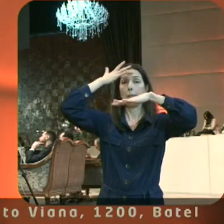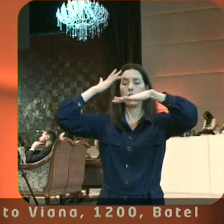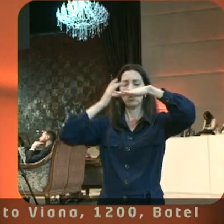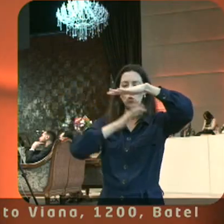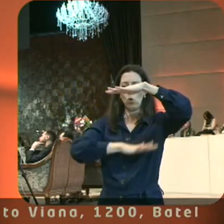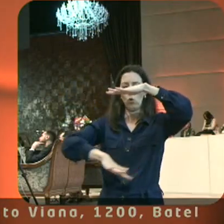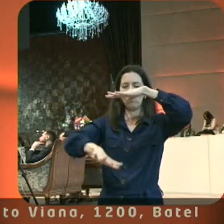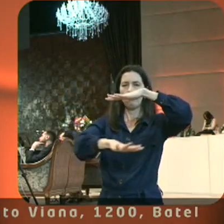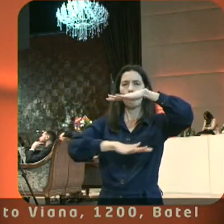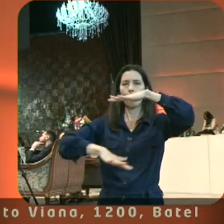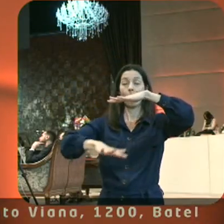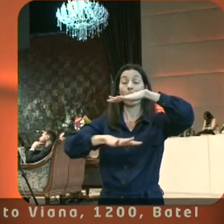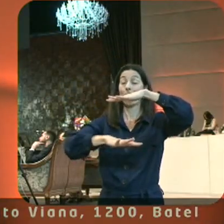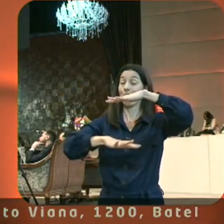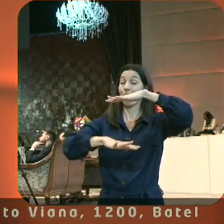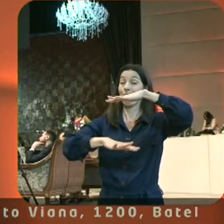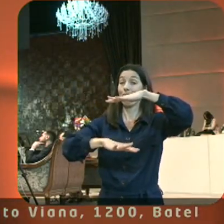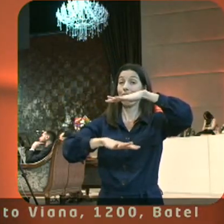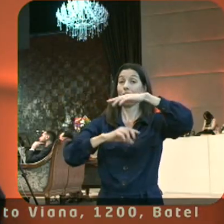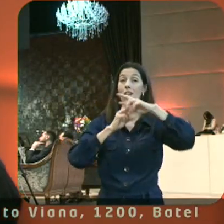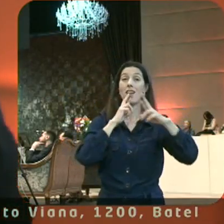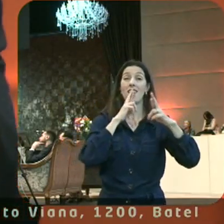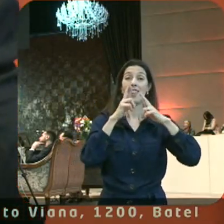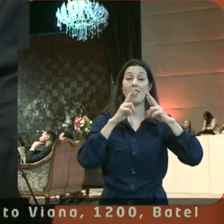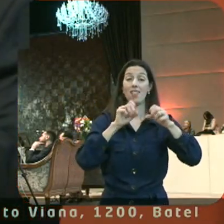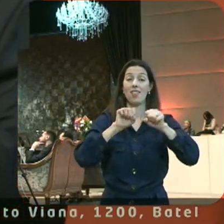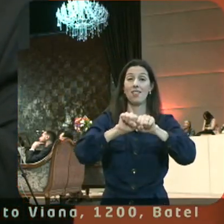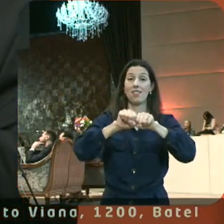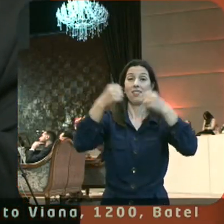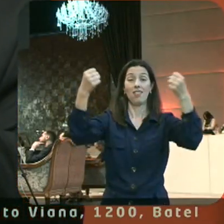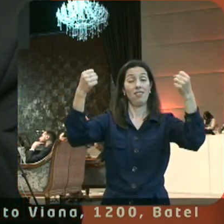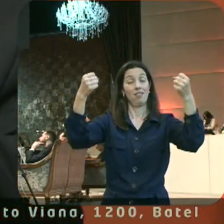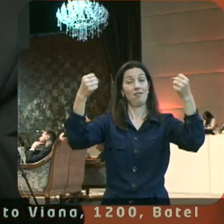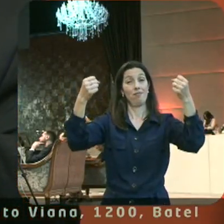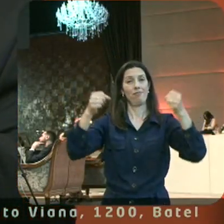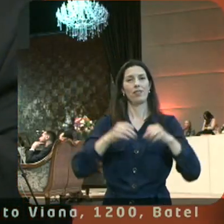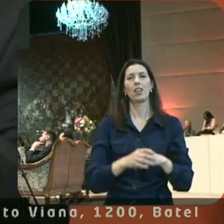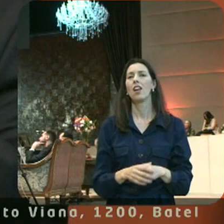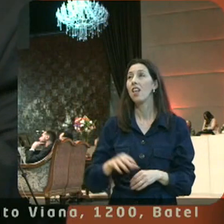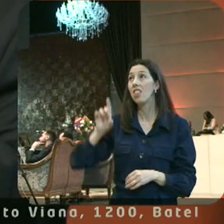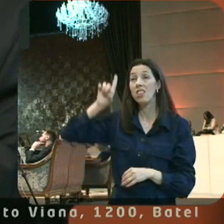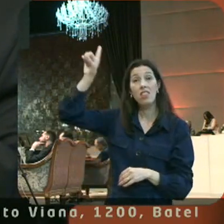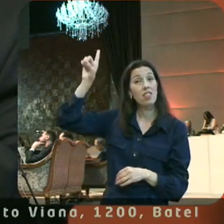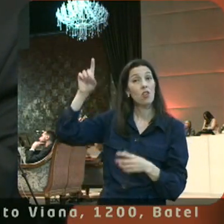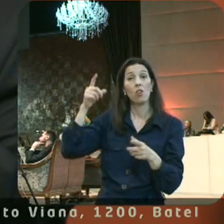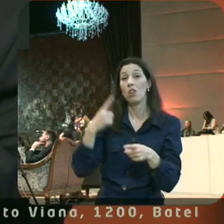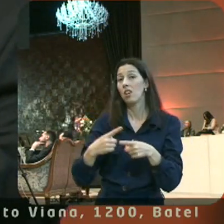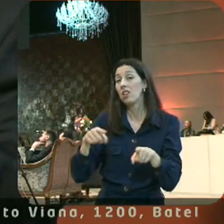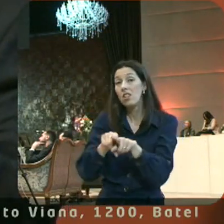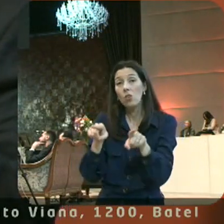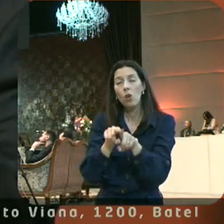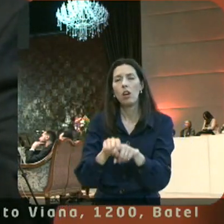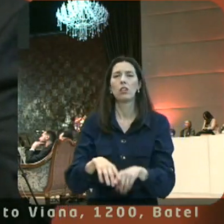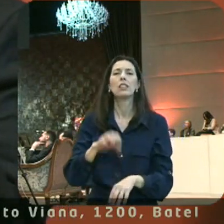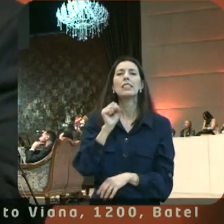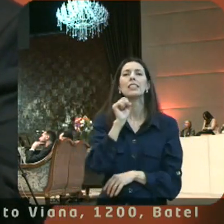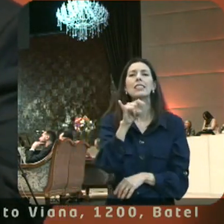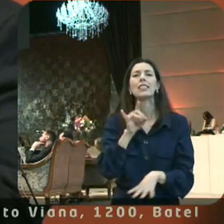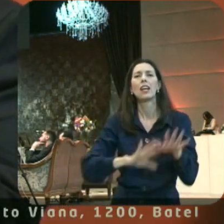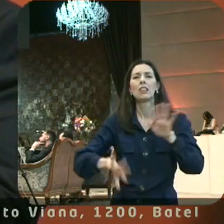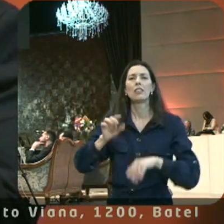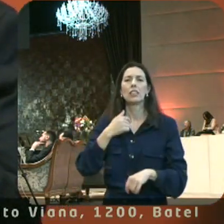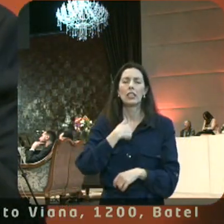Deus é a mesma coisa. Então, quando eu começo a trocar a minha relação com Deus, o meu tempo de oração, a